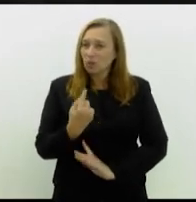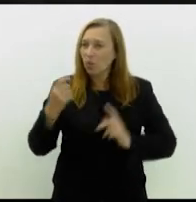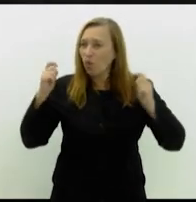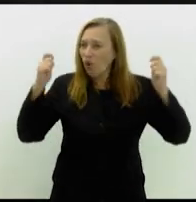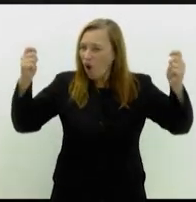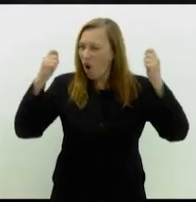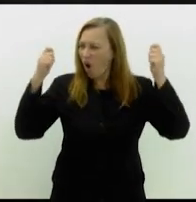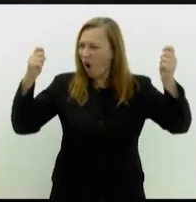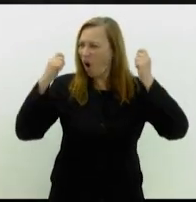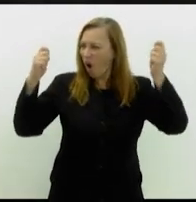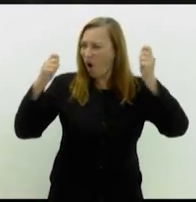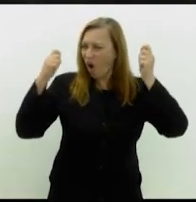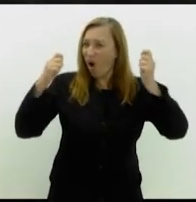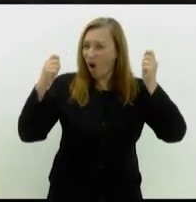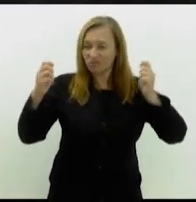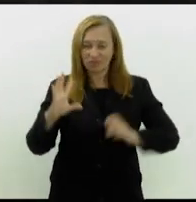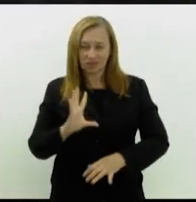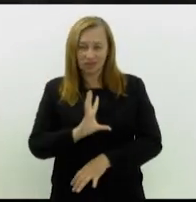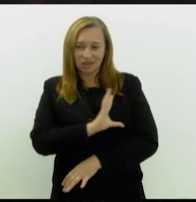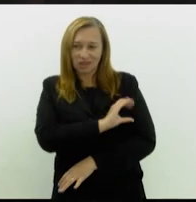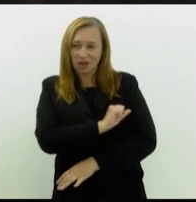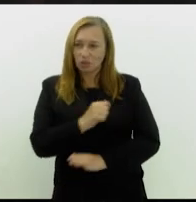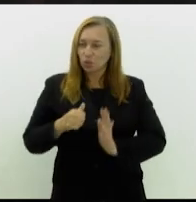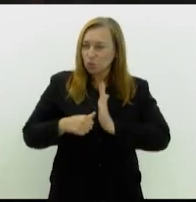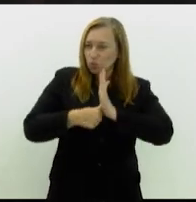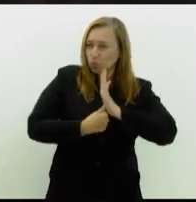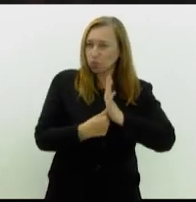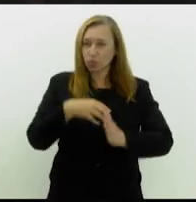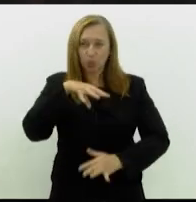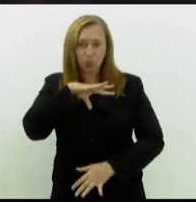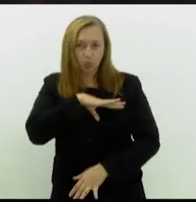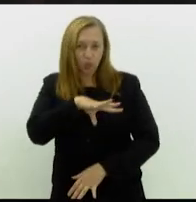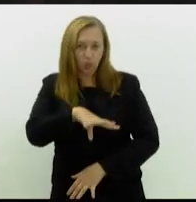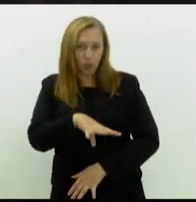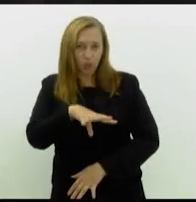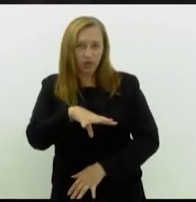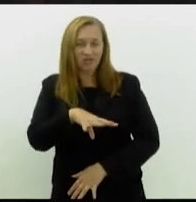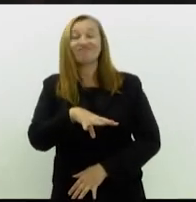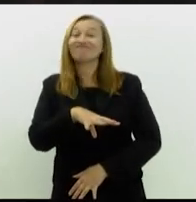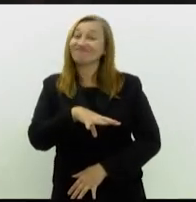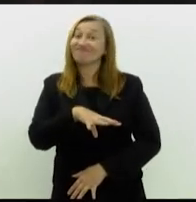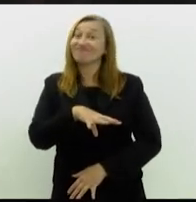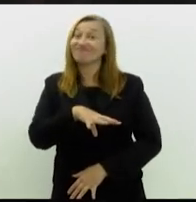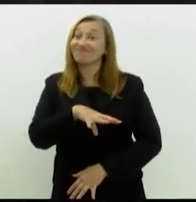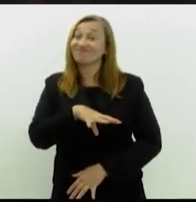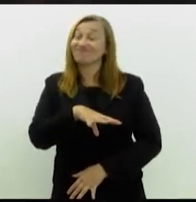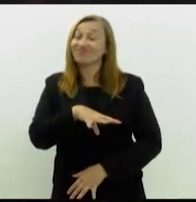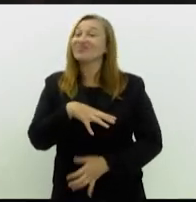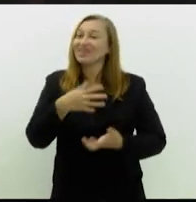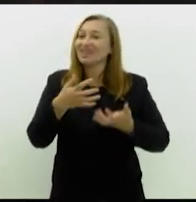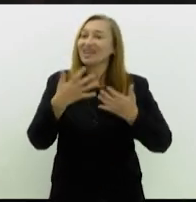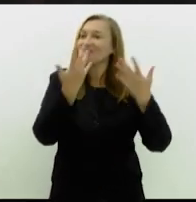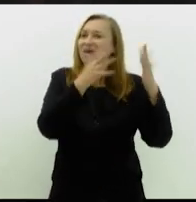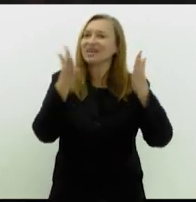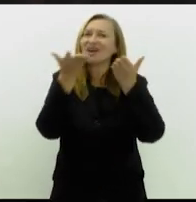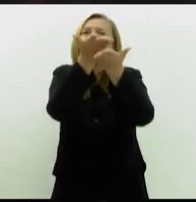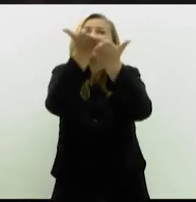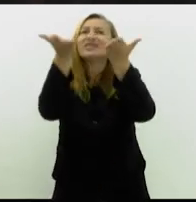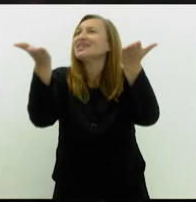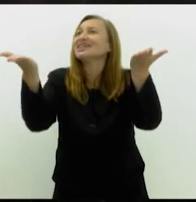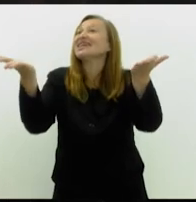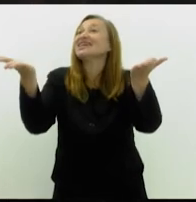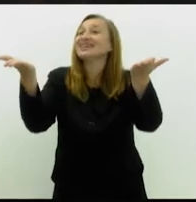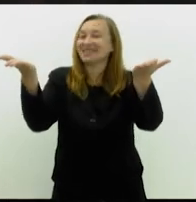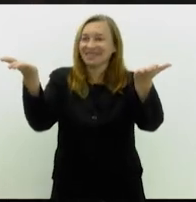torcedores e Amantes do Clube de Regatas Vasco da Gama queria saudar a plateia presente